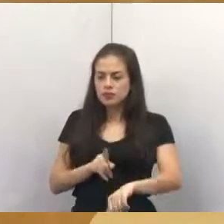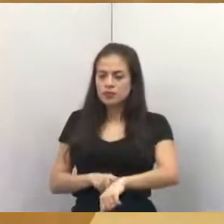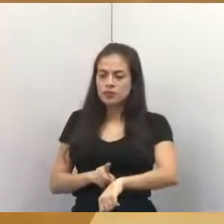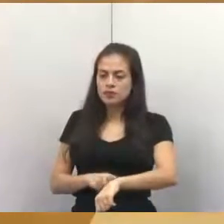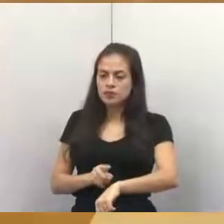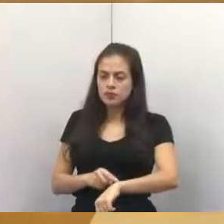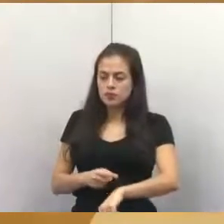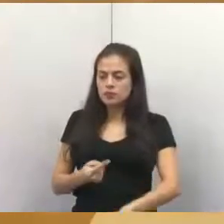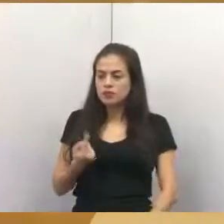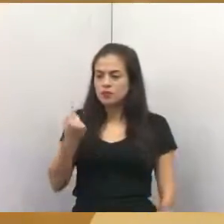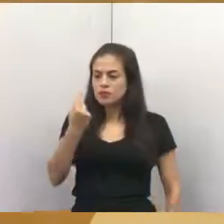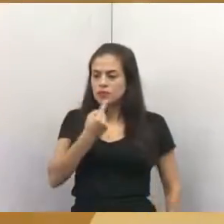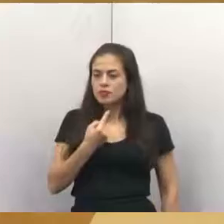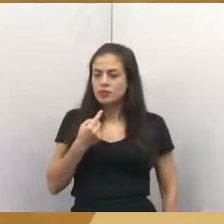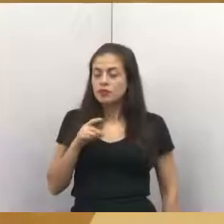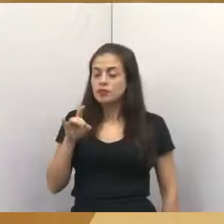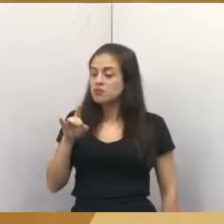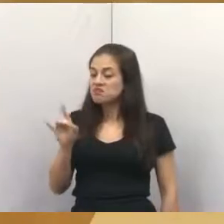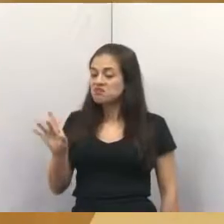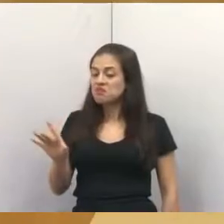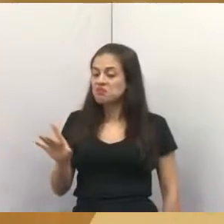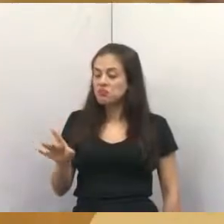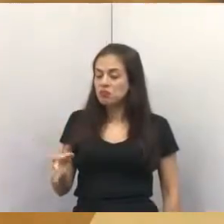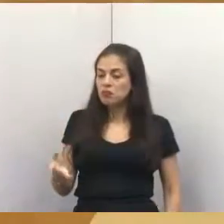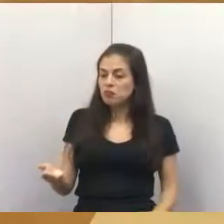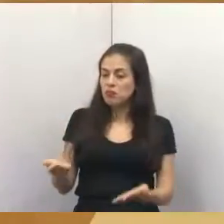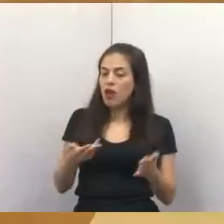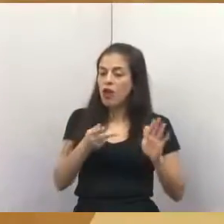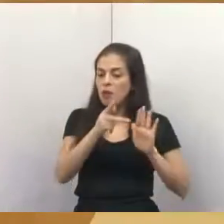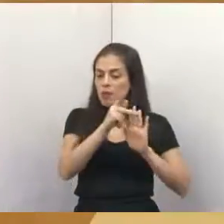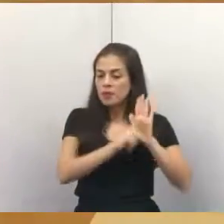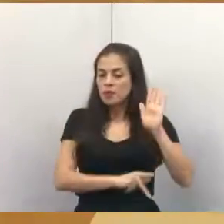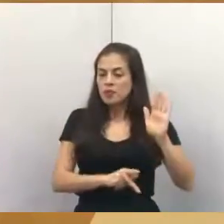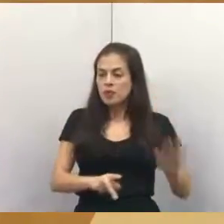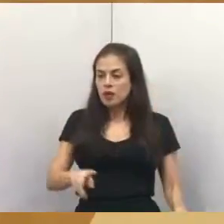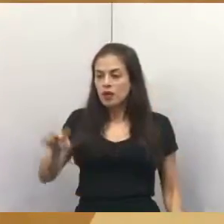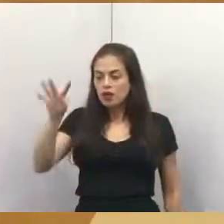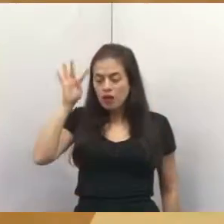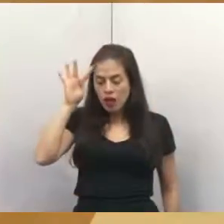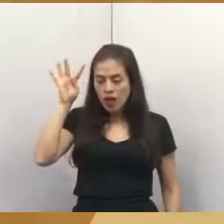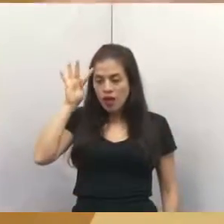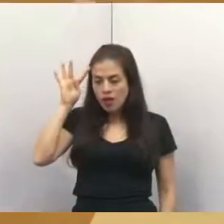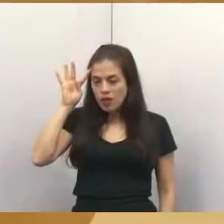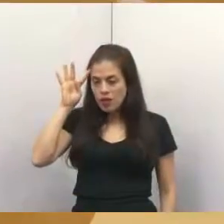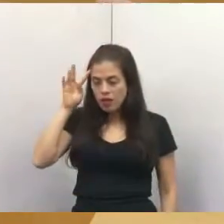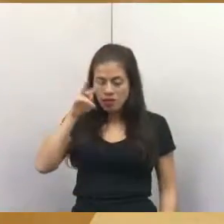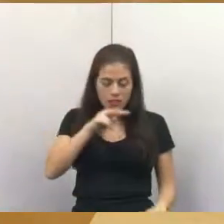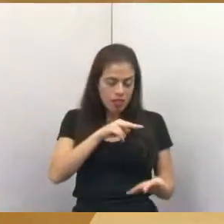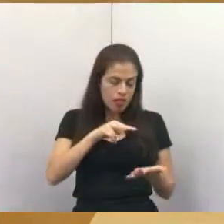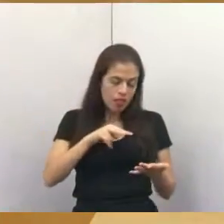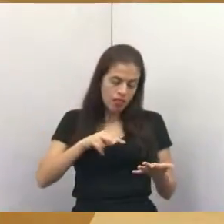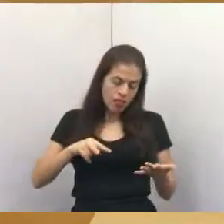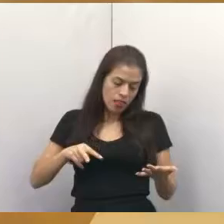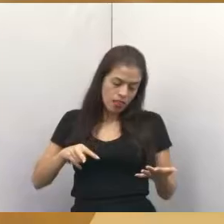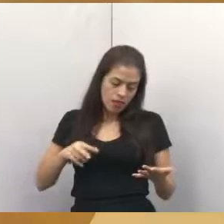o projeto na quarta-feira para ver. Aí, é fácil, né? Vou pôr uma emenda.